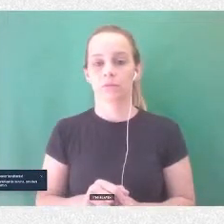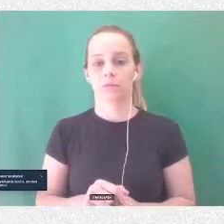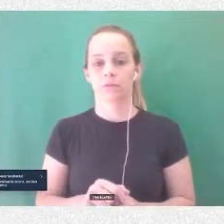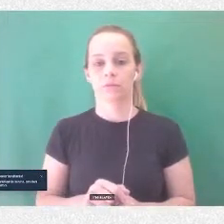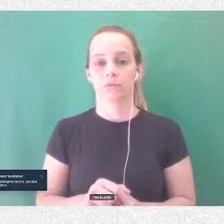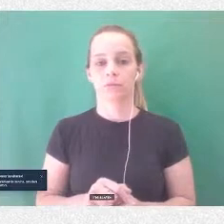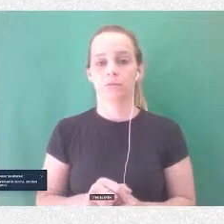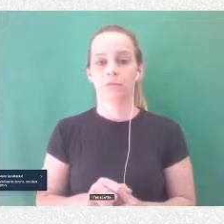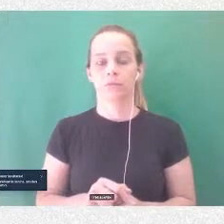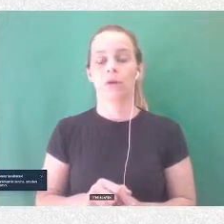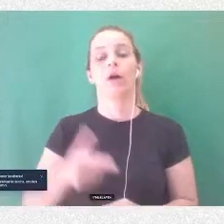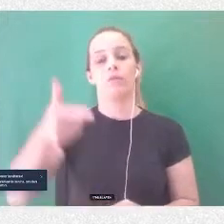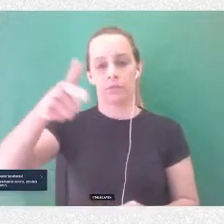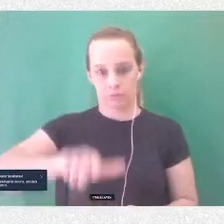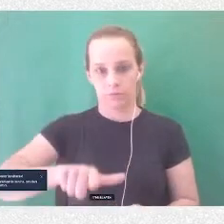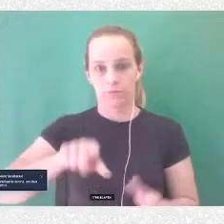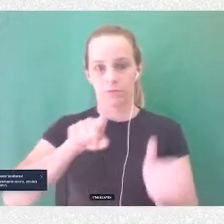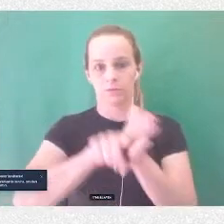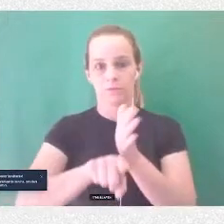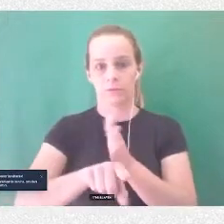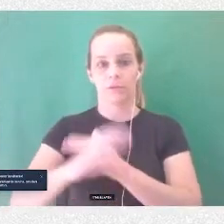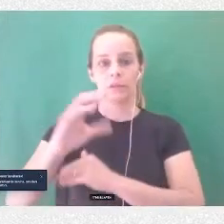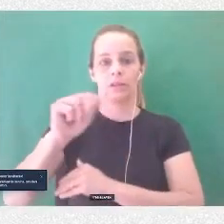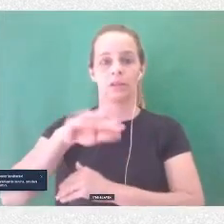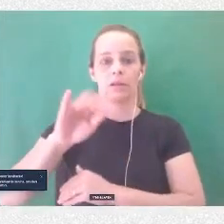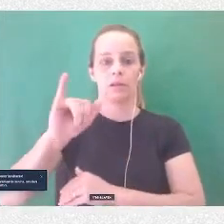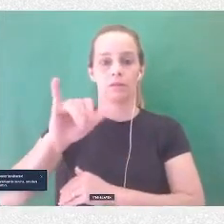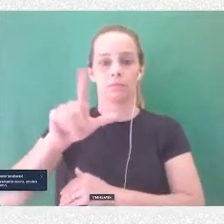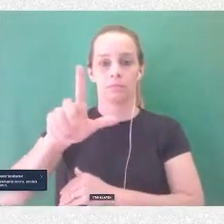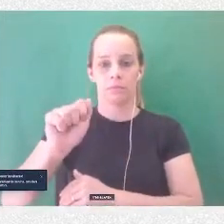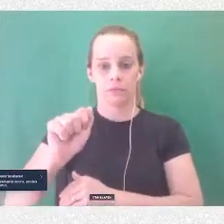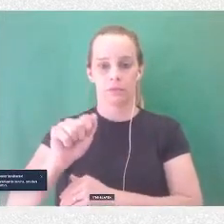Oi, vou repetir a pergunta. É da Camila, né?